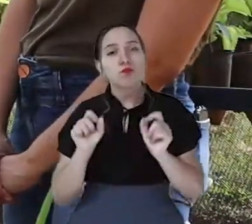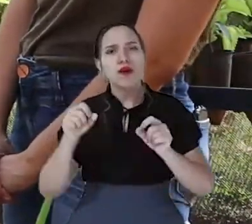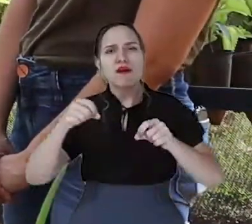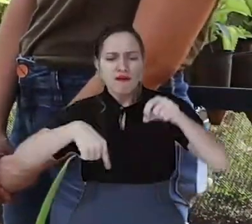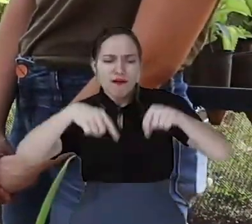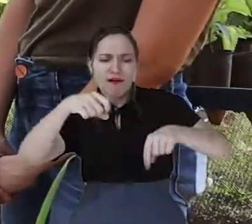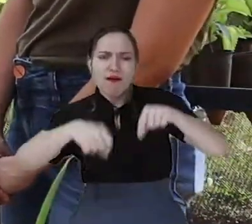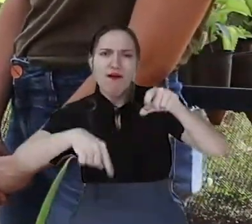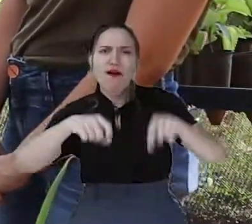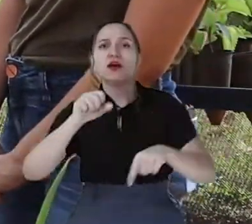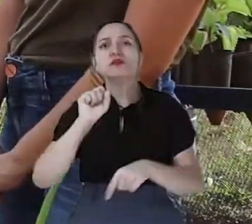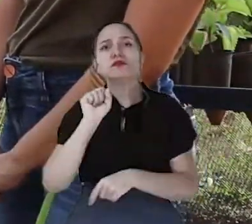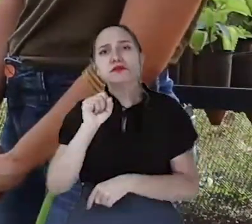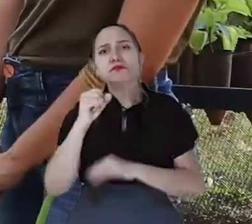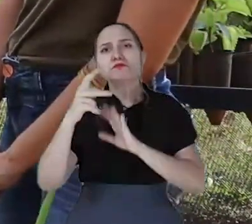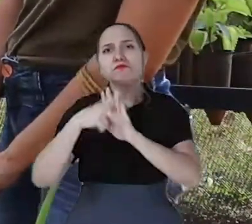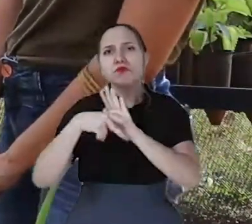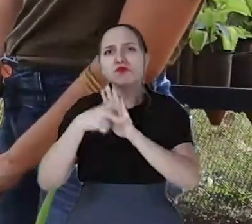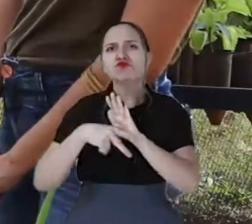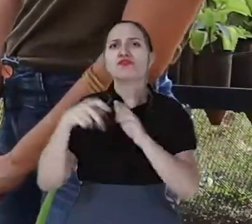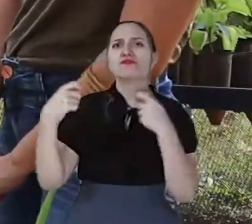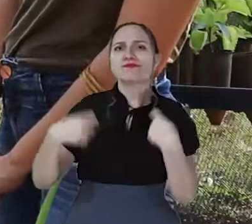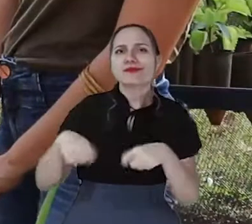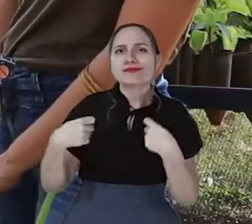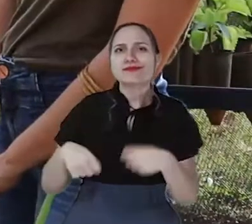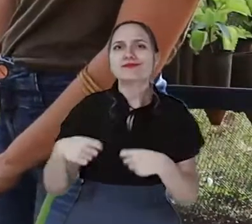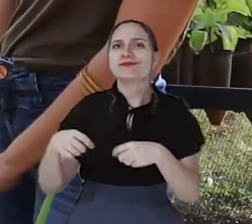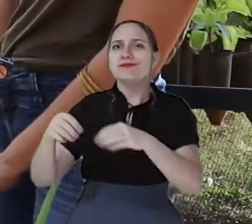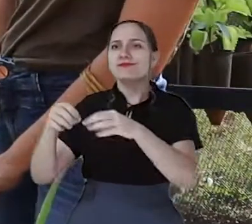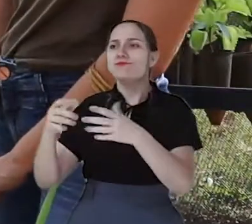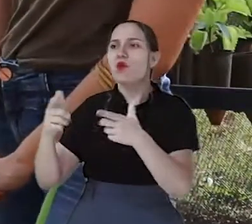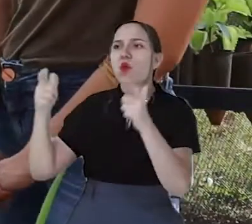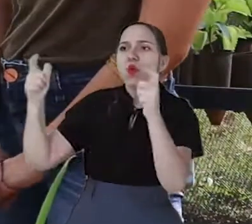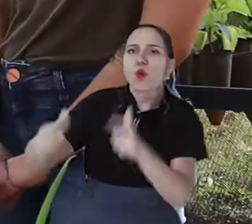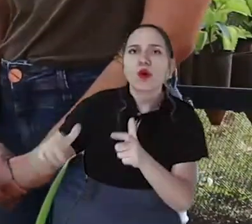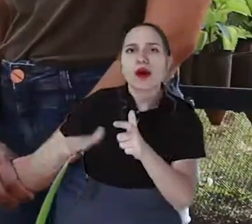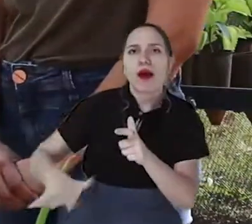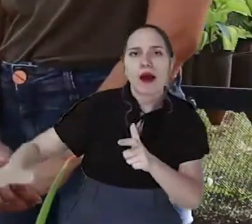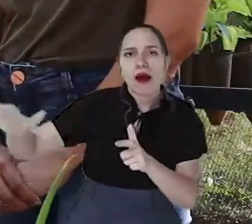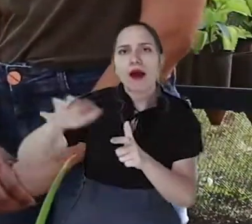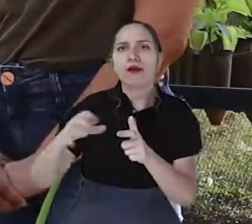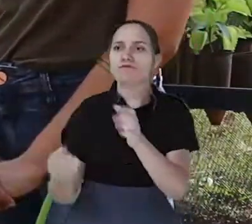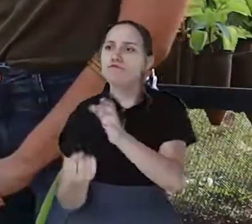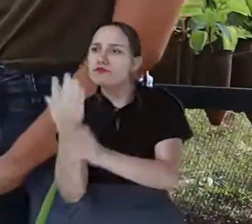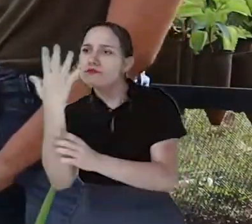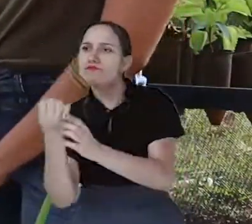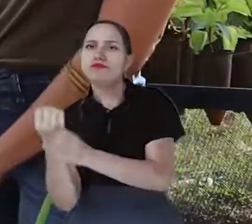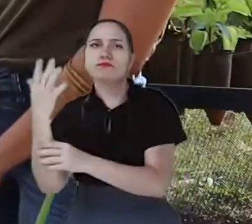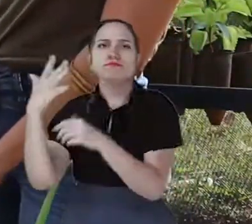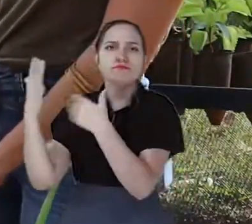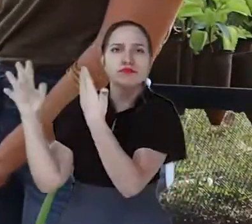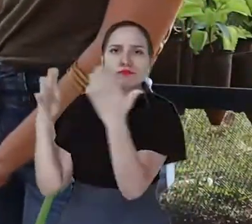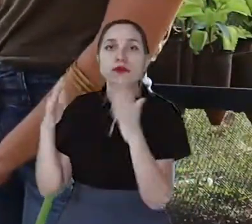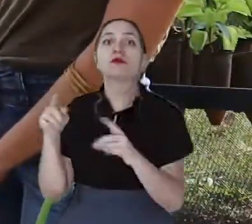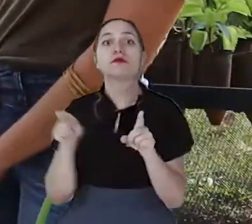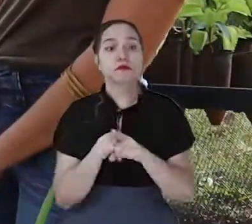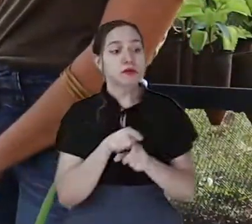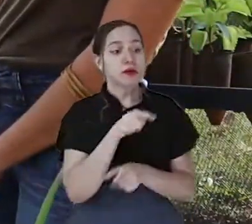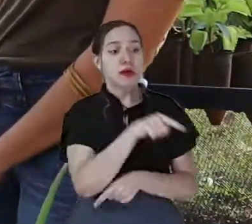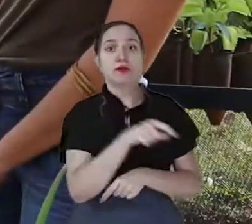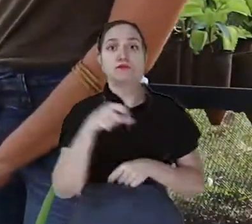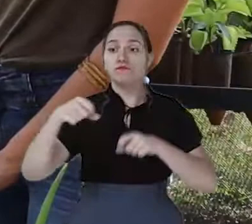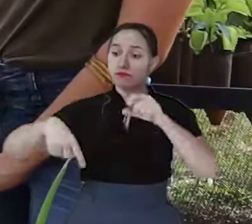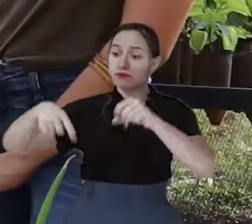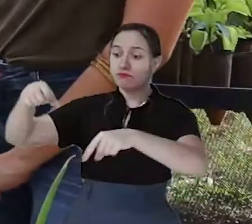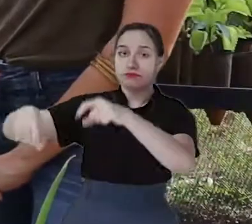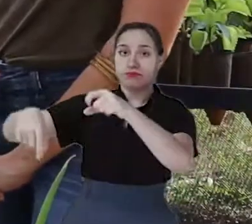de recuperação, ou está fazendo uma revegetação de uma determinada área, uma parte dessa semente a gente faz uma sopa de semente, mistura